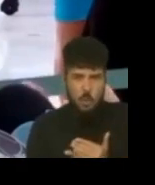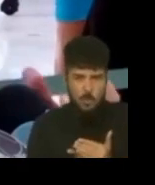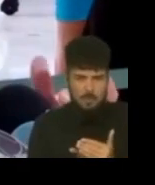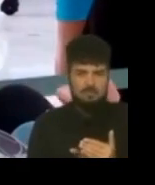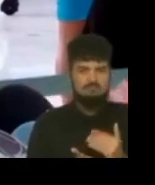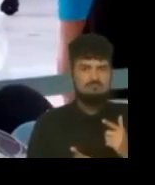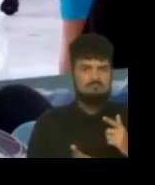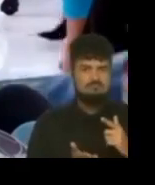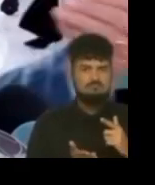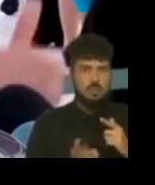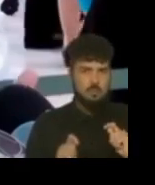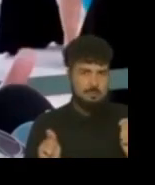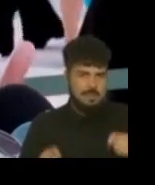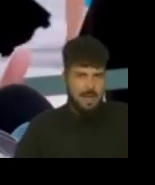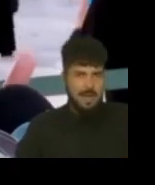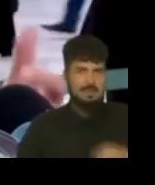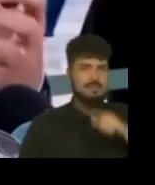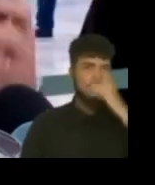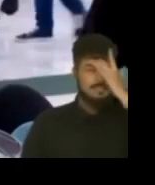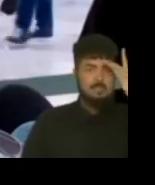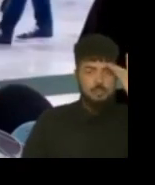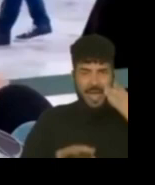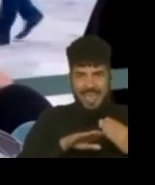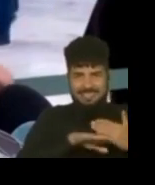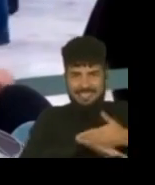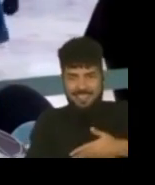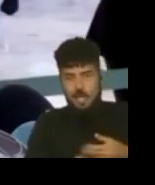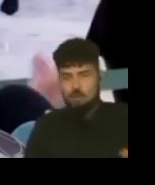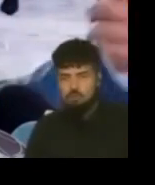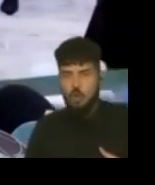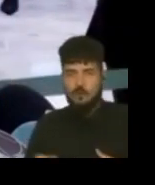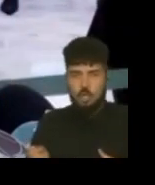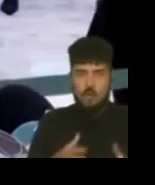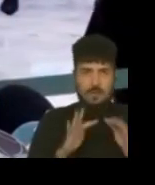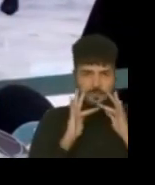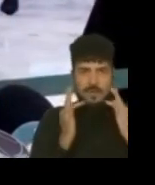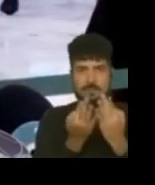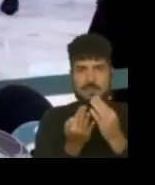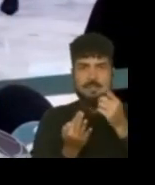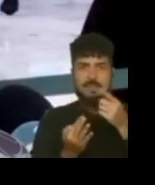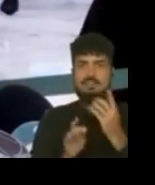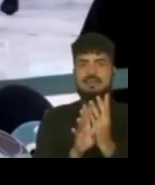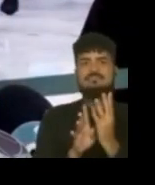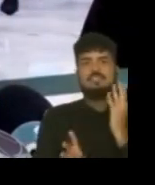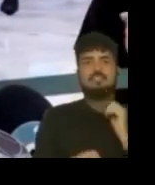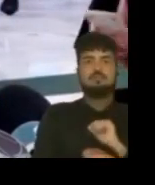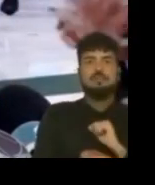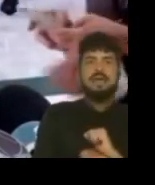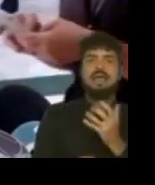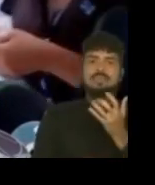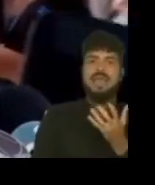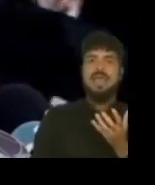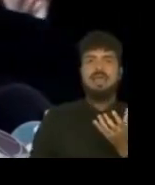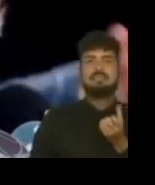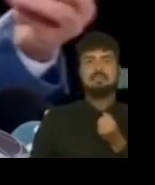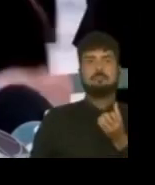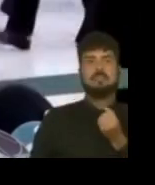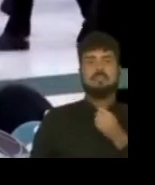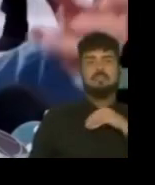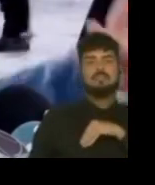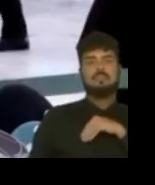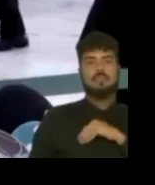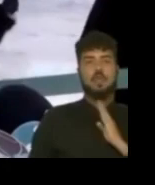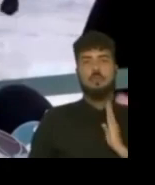condições de ter a entrada, não é, de pessoas que estão fora do Bolsa Família e também